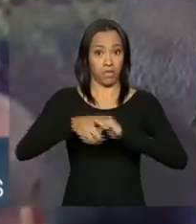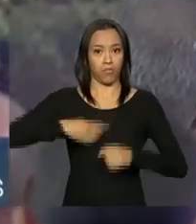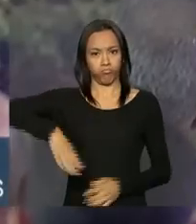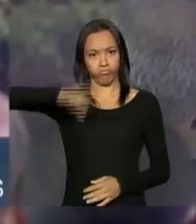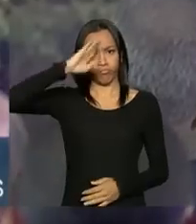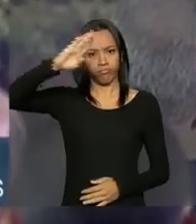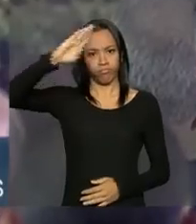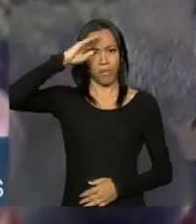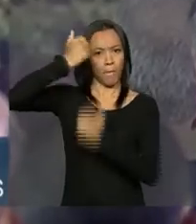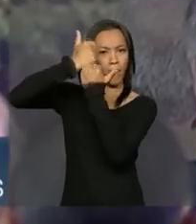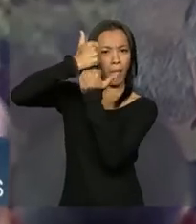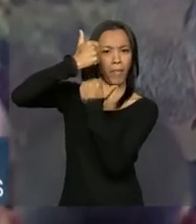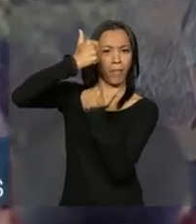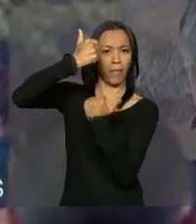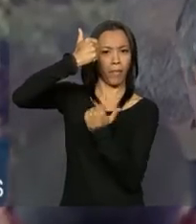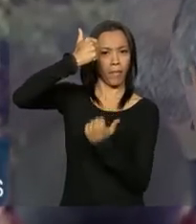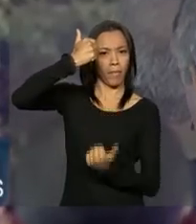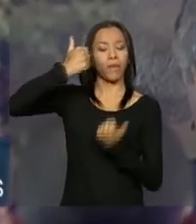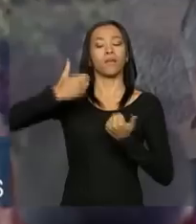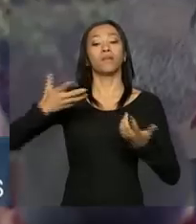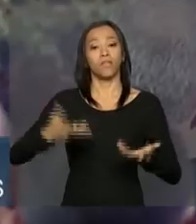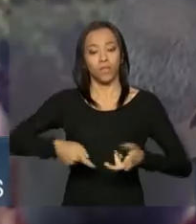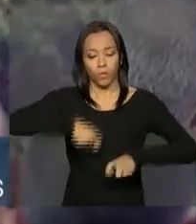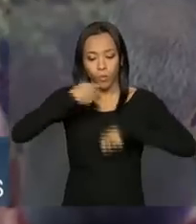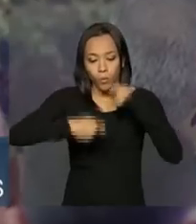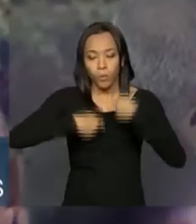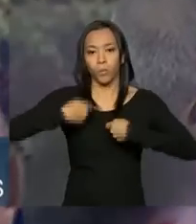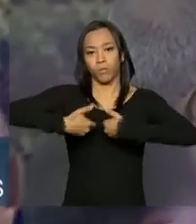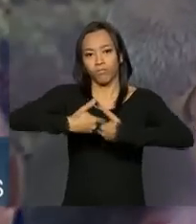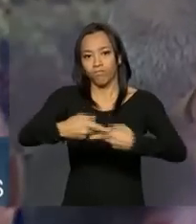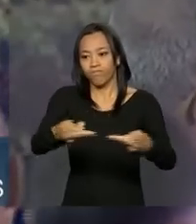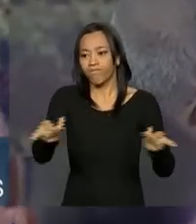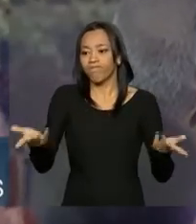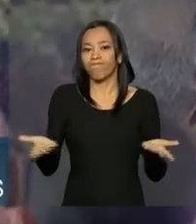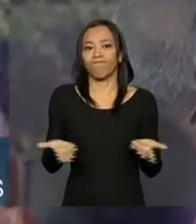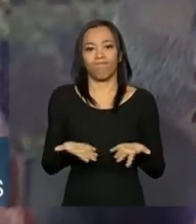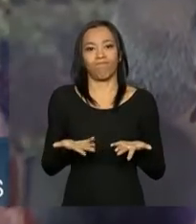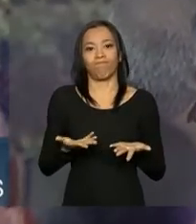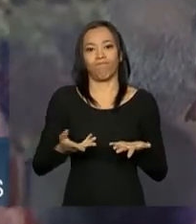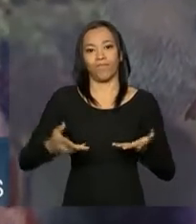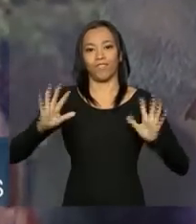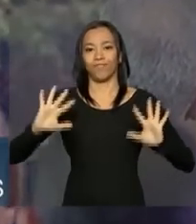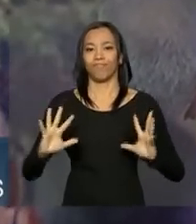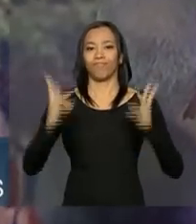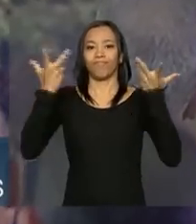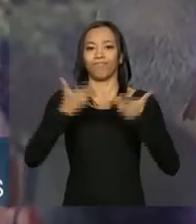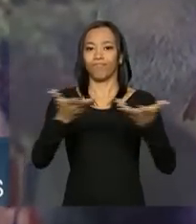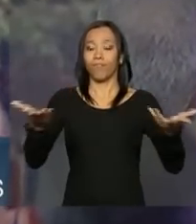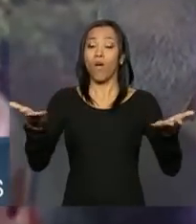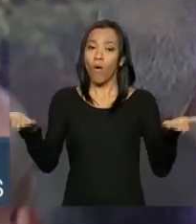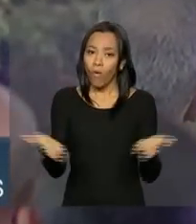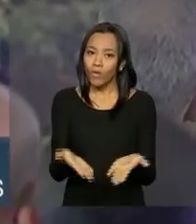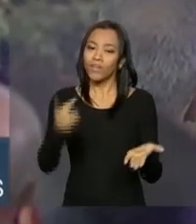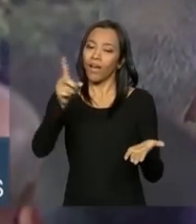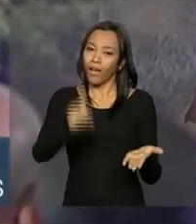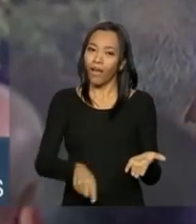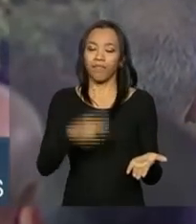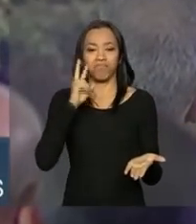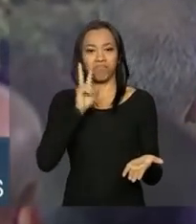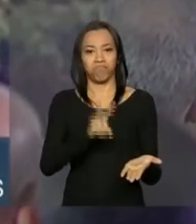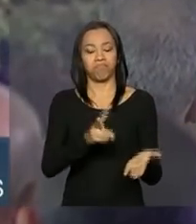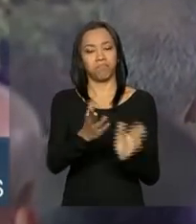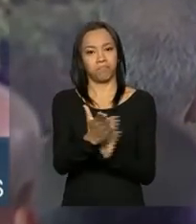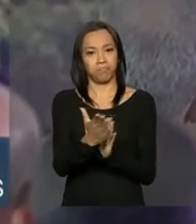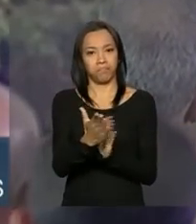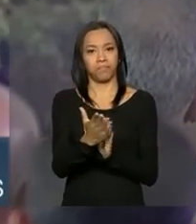generais e ao moço de confraternização, uma vez que aqui nós vemos que é reconhecida